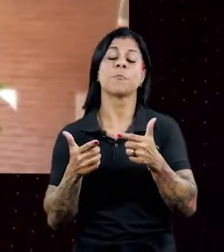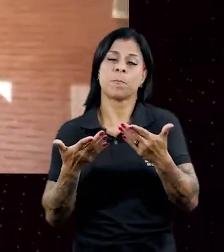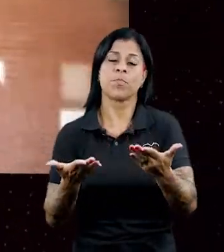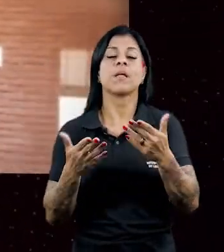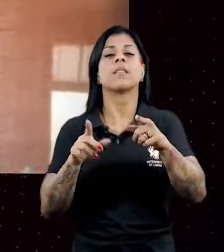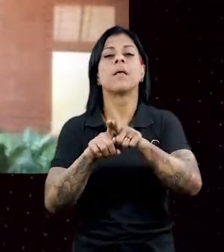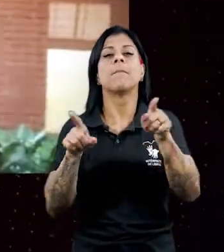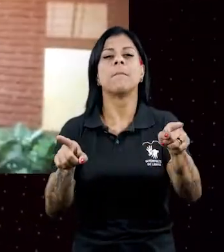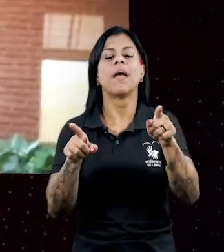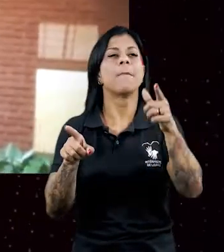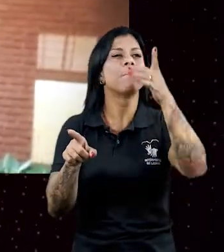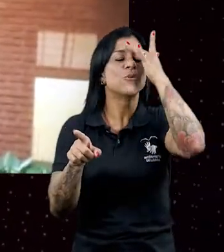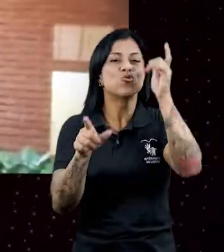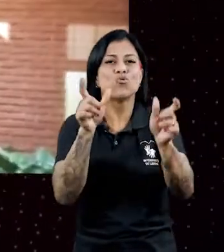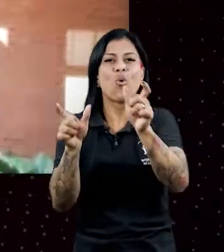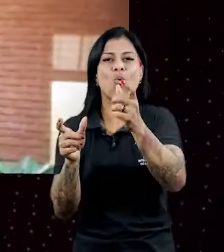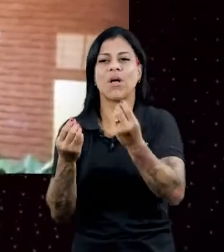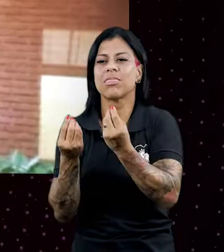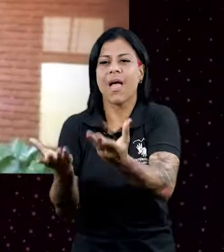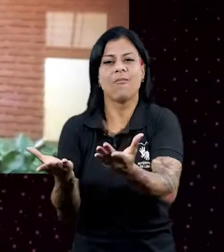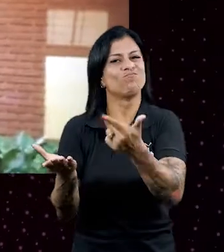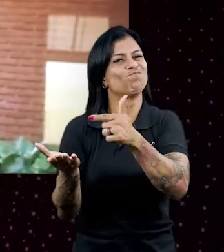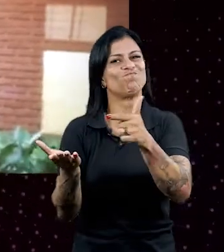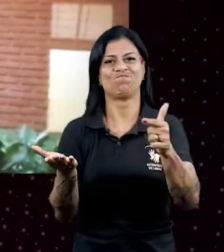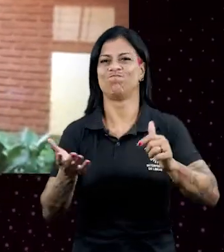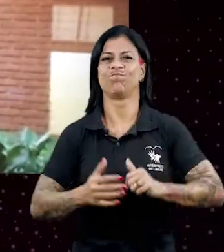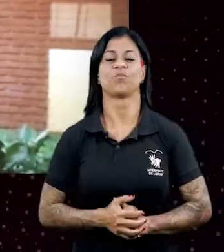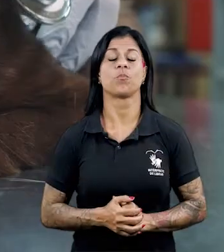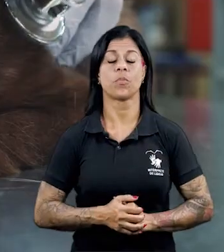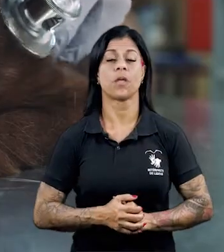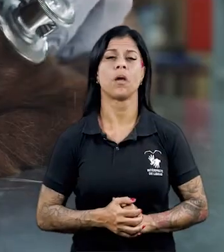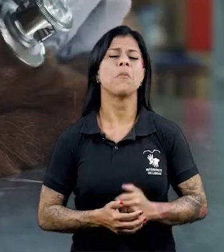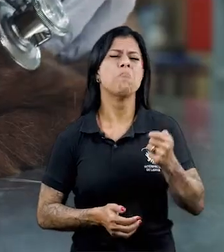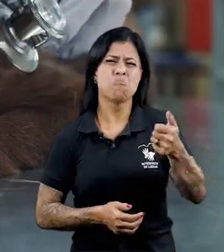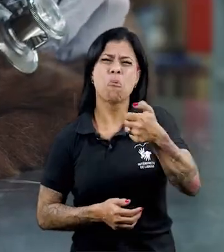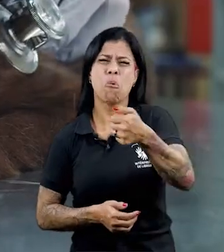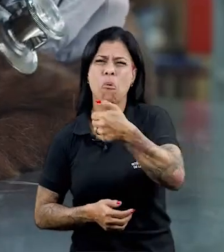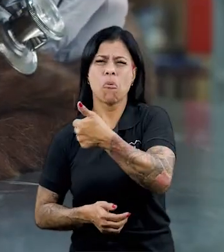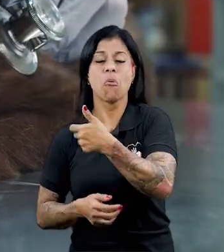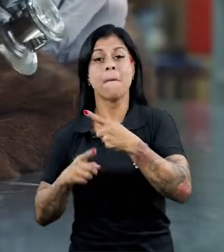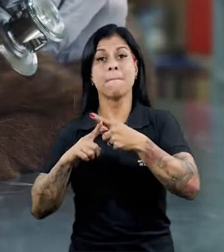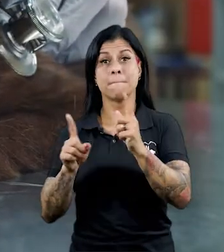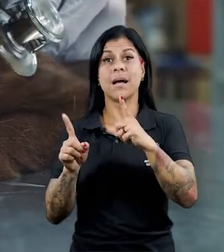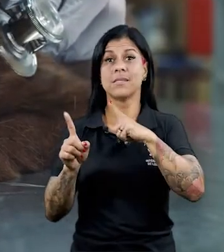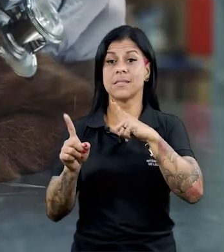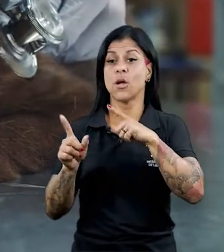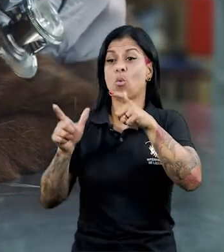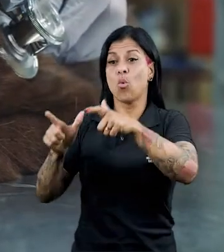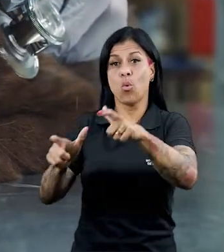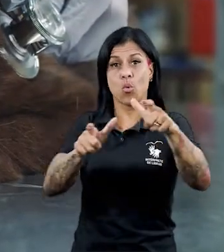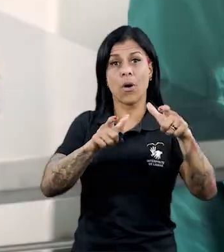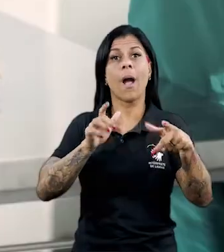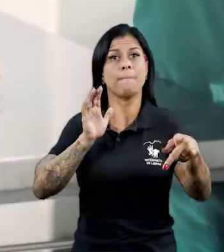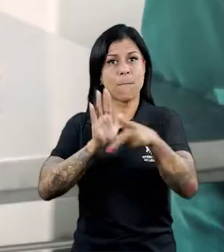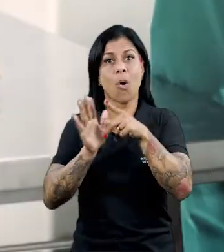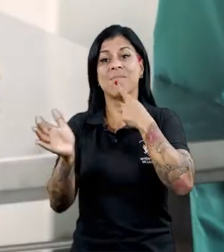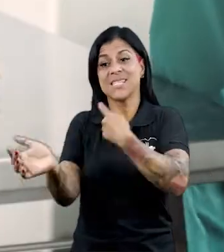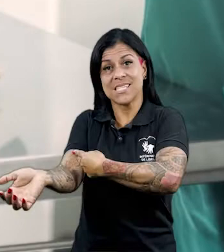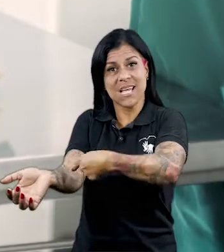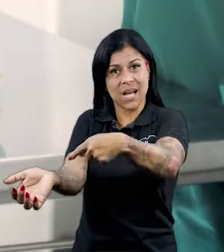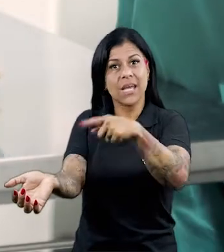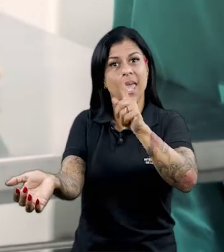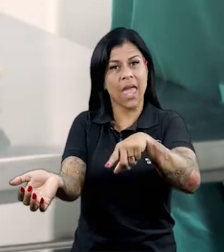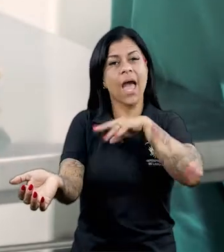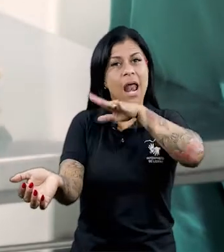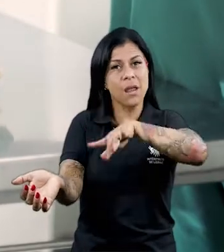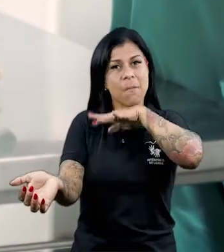Pelas bolsas, sim, e o número de doadores, infelizmente, é insuficiente. Apesar de poucos, os hemocentros veterinários funcionam de